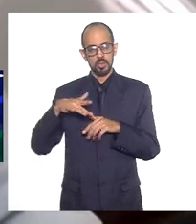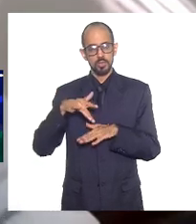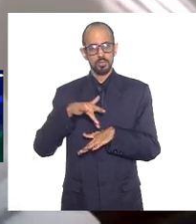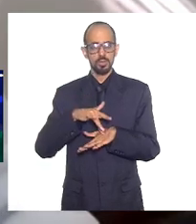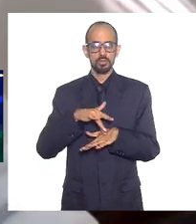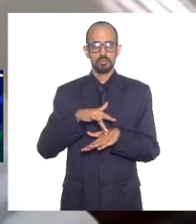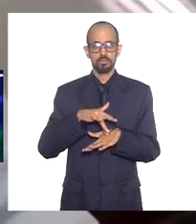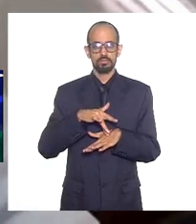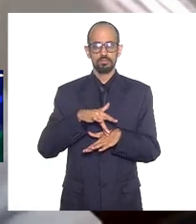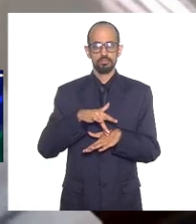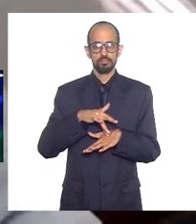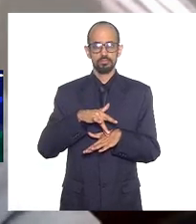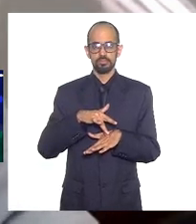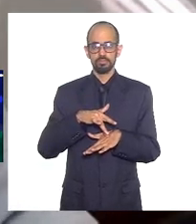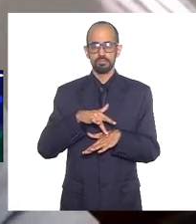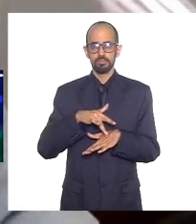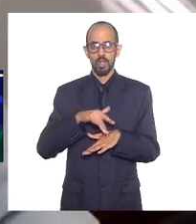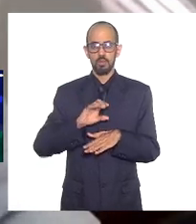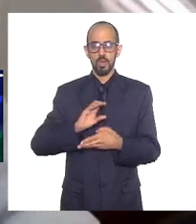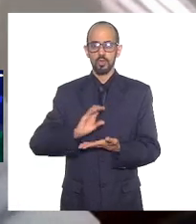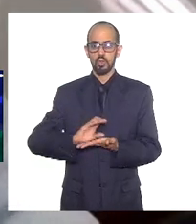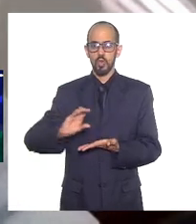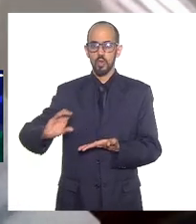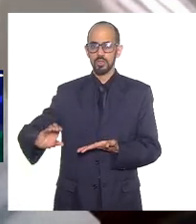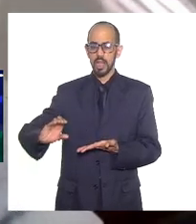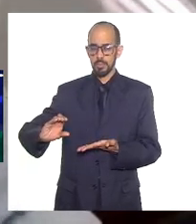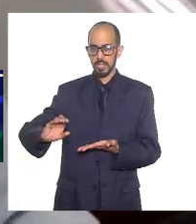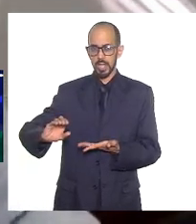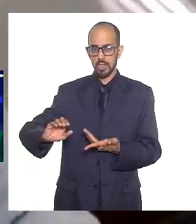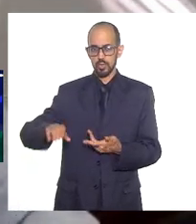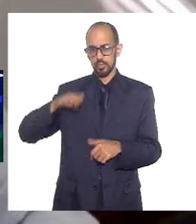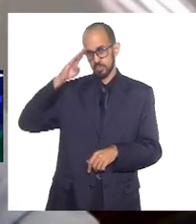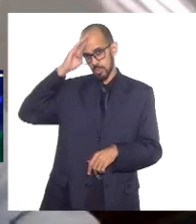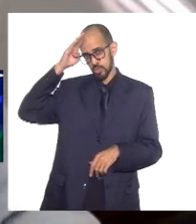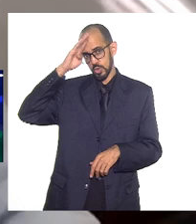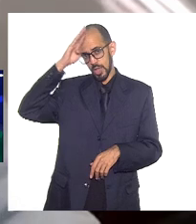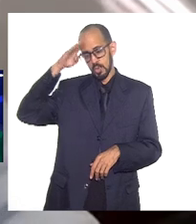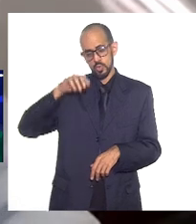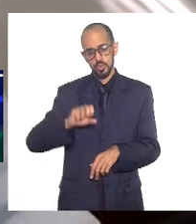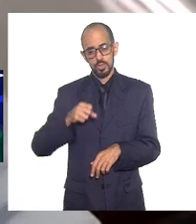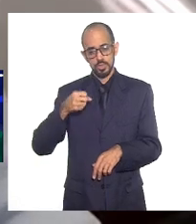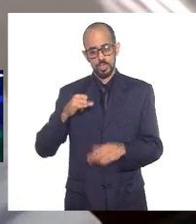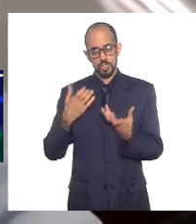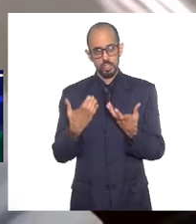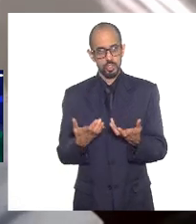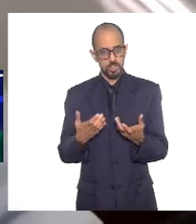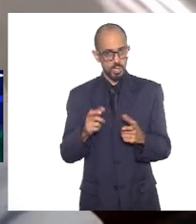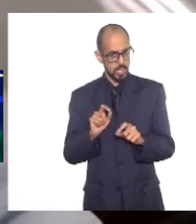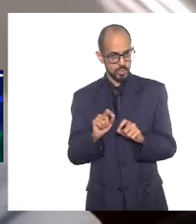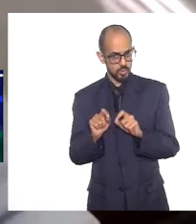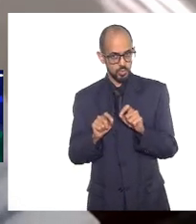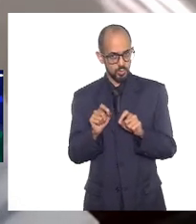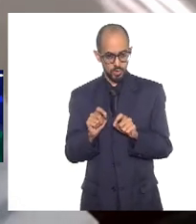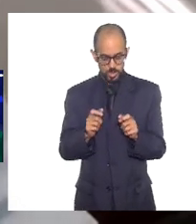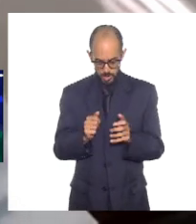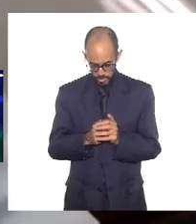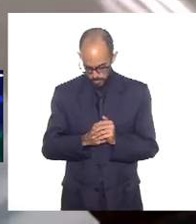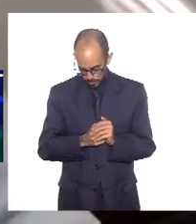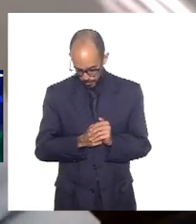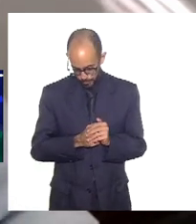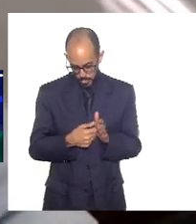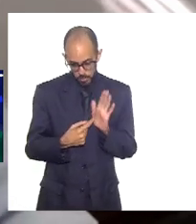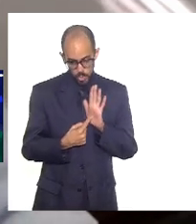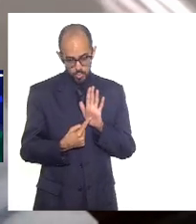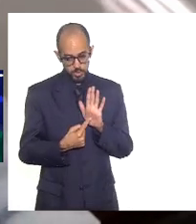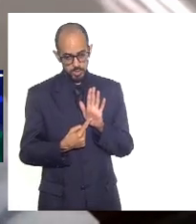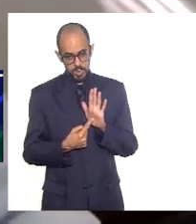ponto de vista orçamentário pelo governo Jair Bolsonaro. Se a gente quisesse dedicar, deputada Tia Ju, sobre o